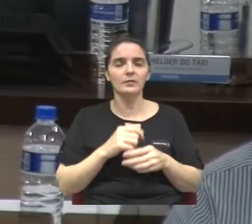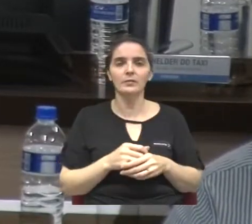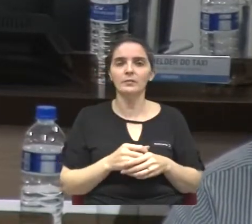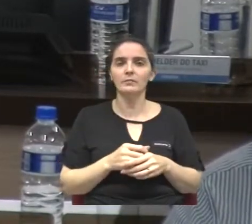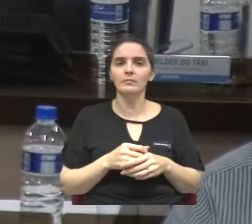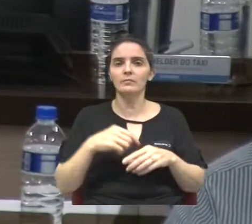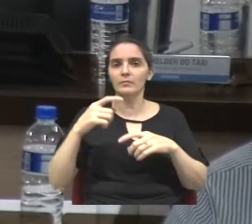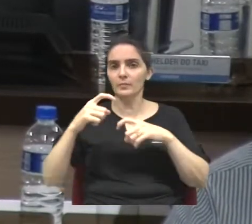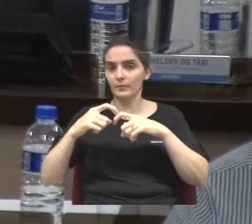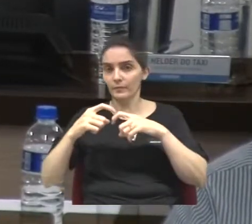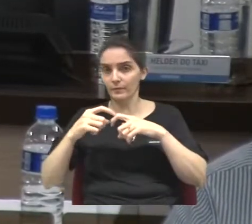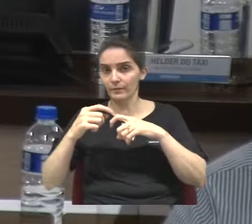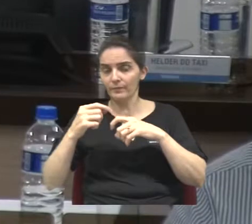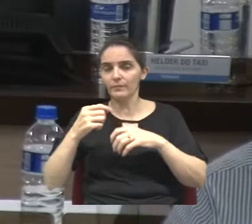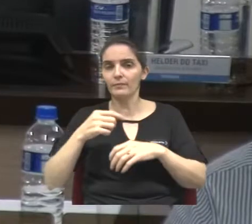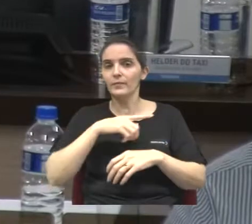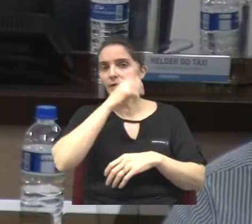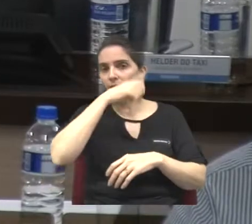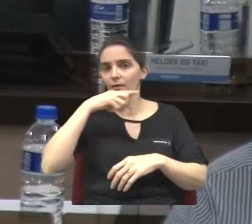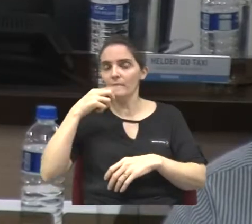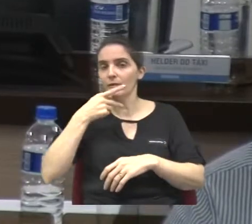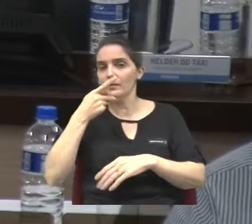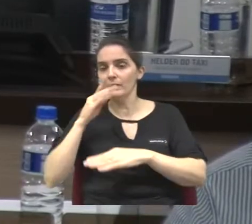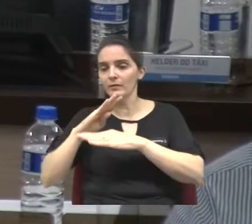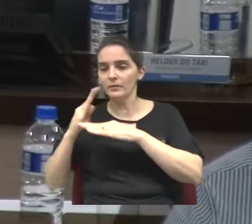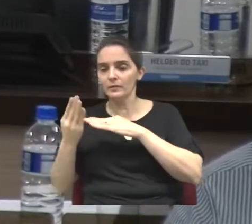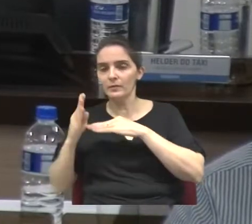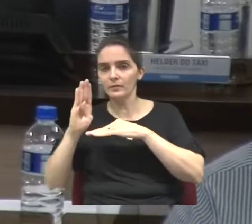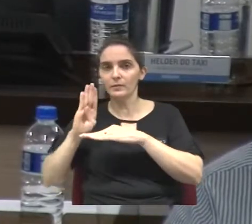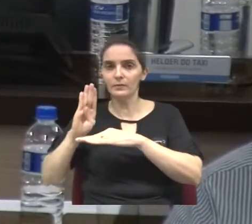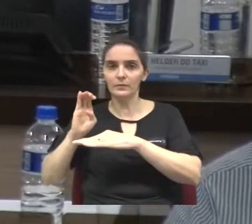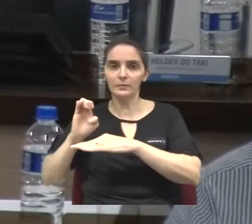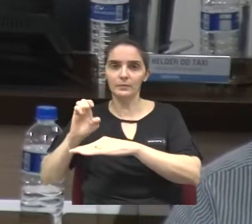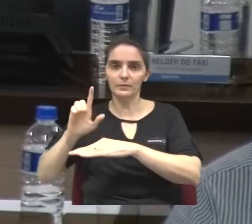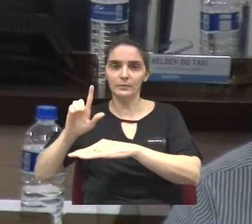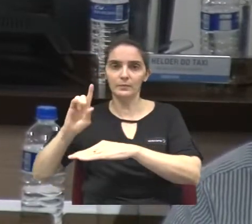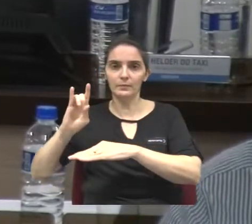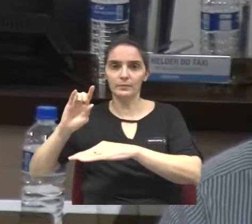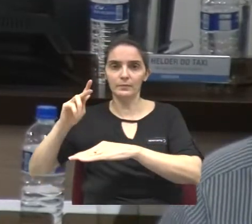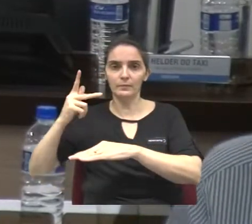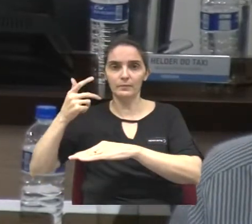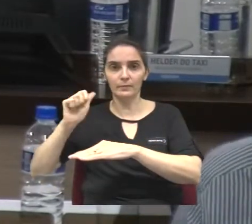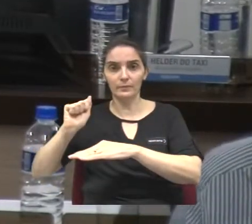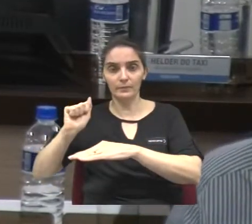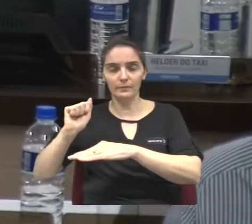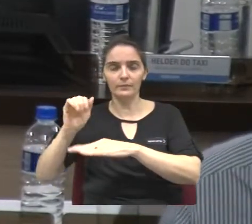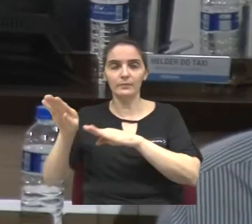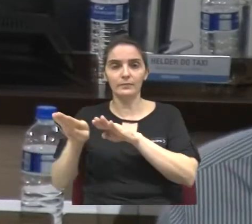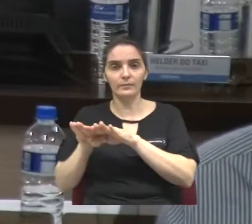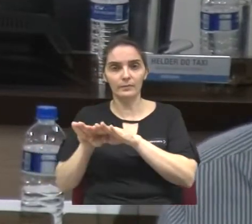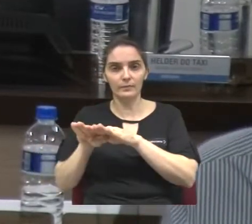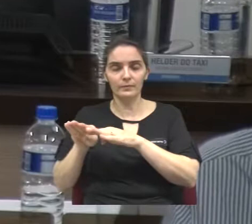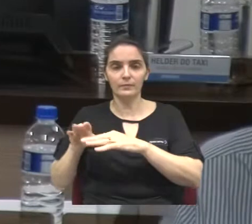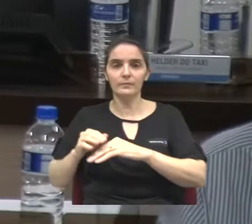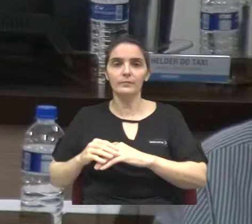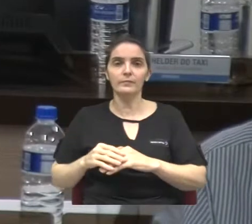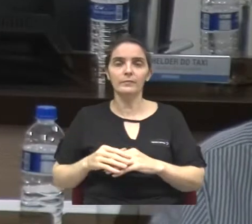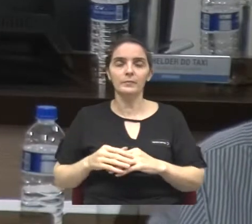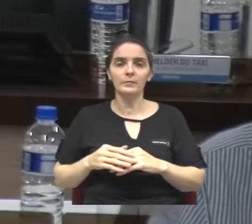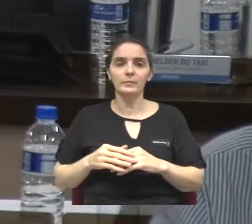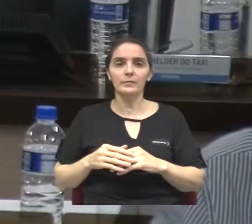Ometo. Temos também a Ípica. É um grande número de adolescentes que ali